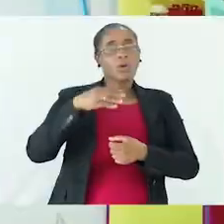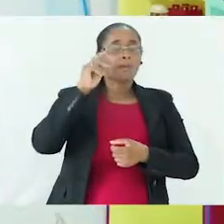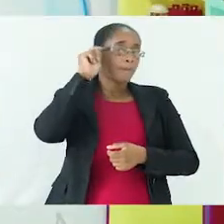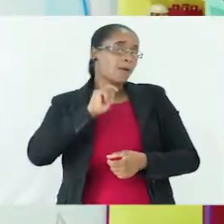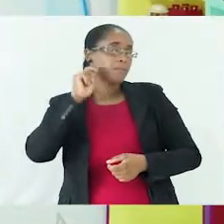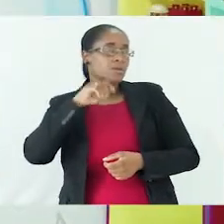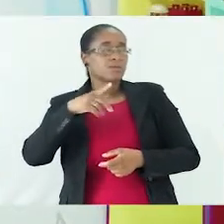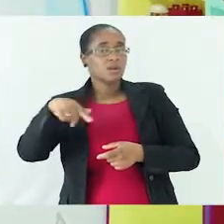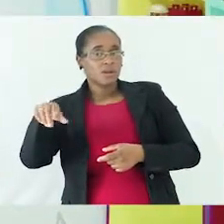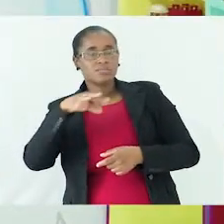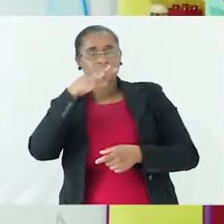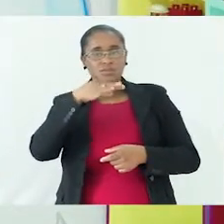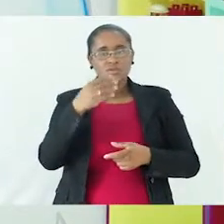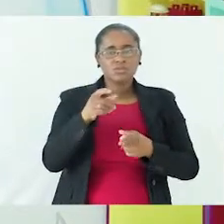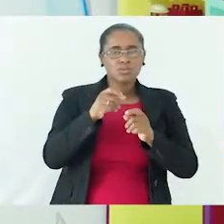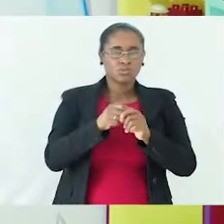e